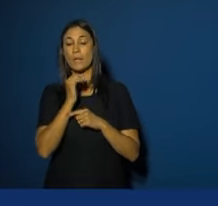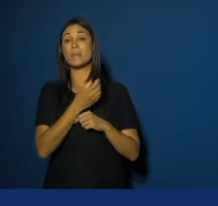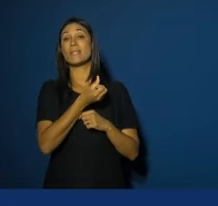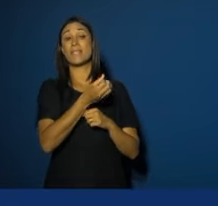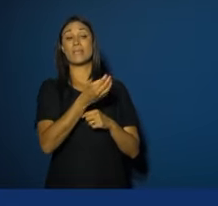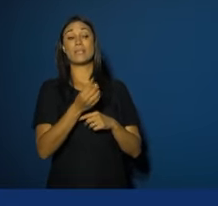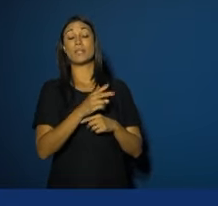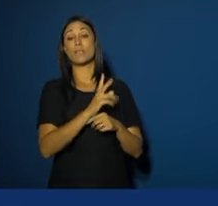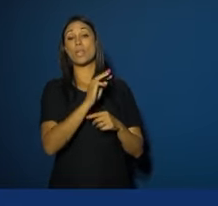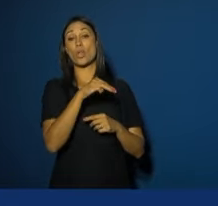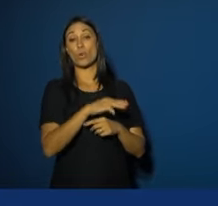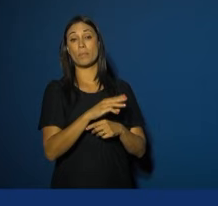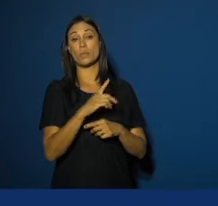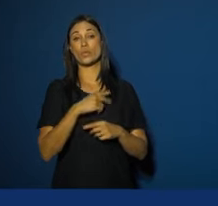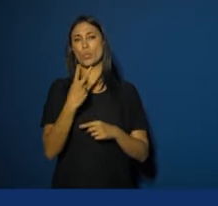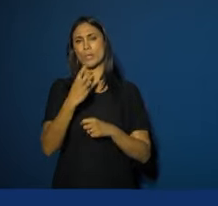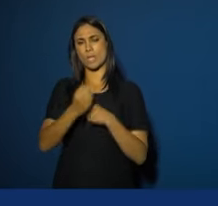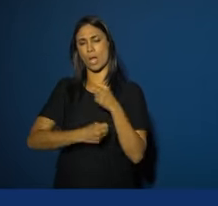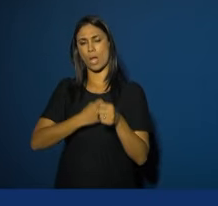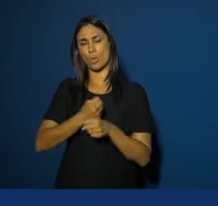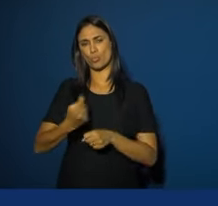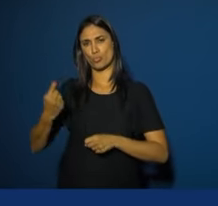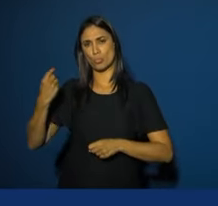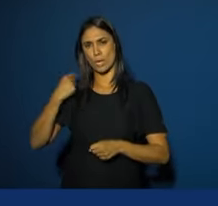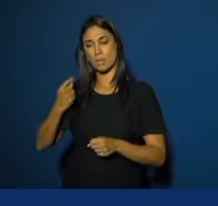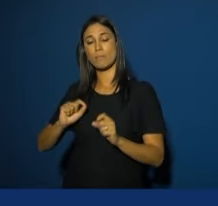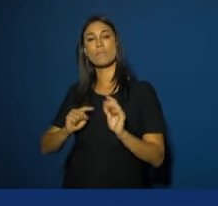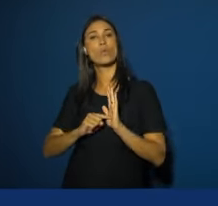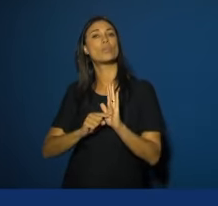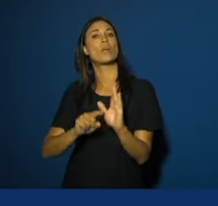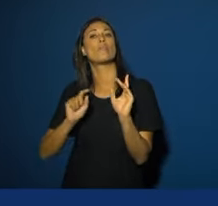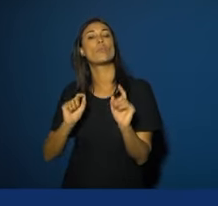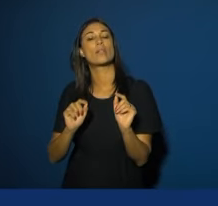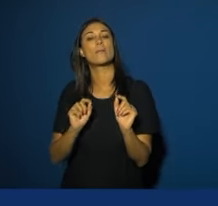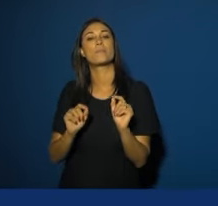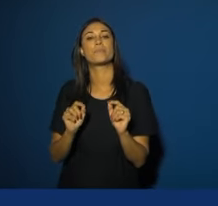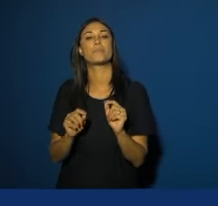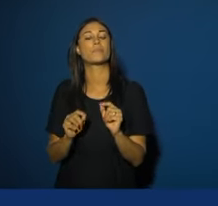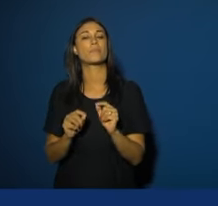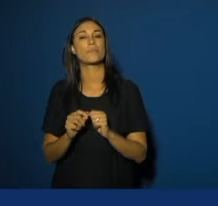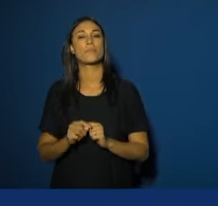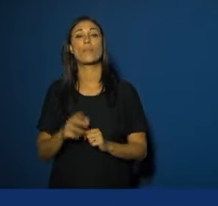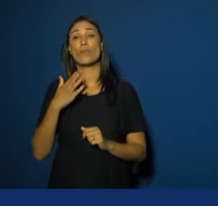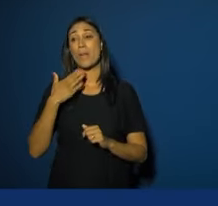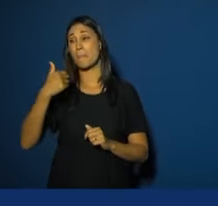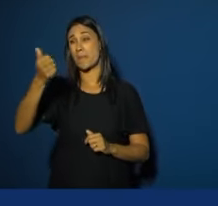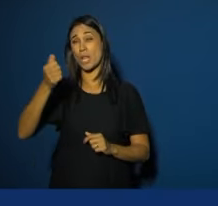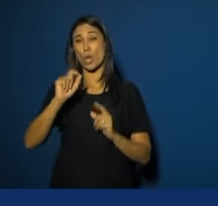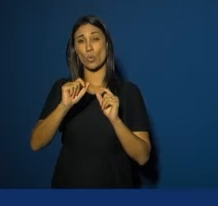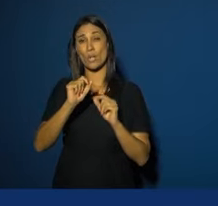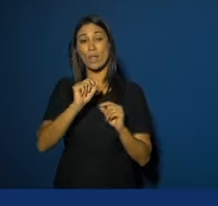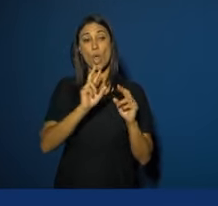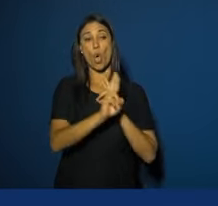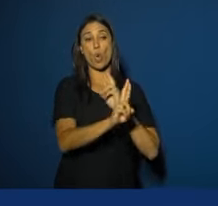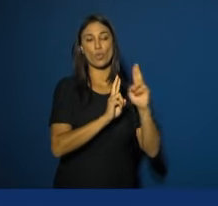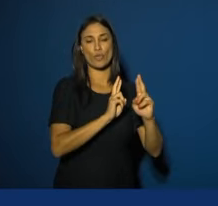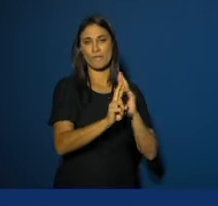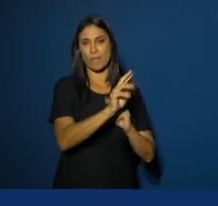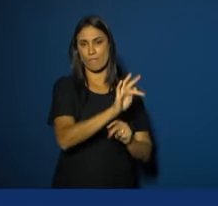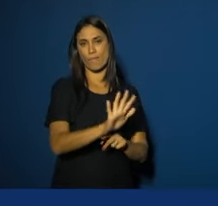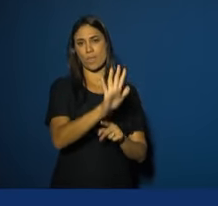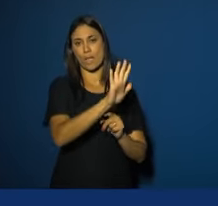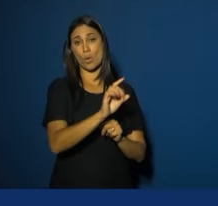km e 2 anos atrás uma estrada intransitável hoje foi este ano foi Elita uma das melhores rodovias federais